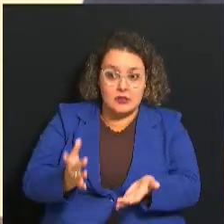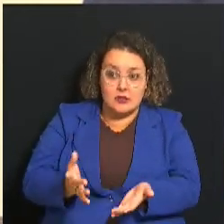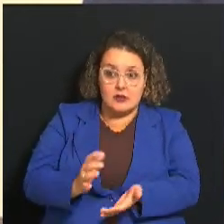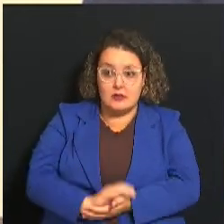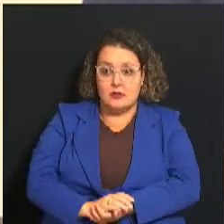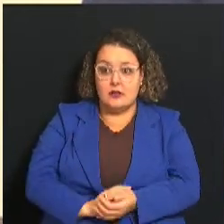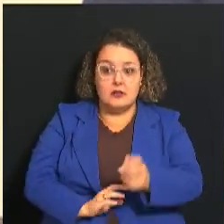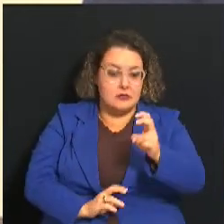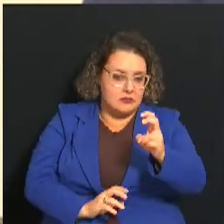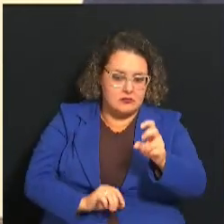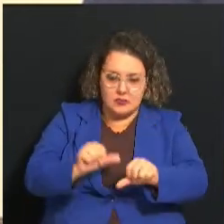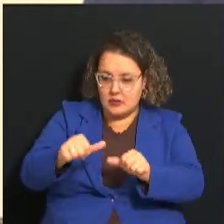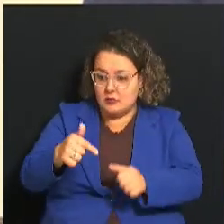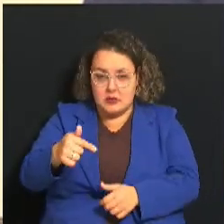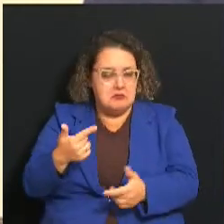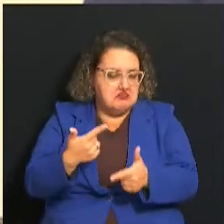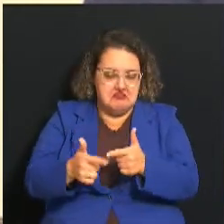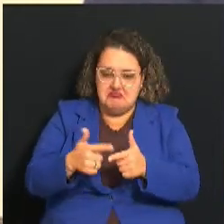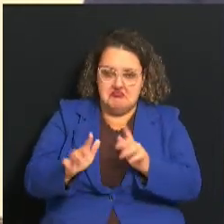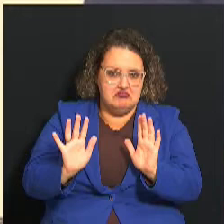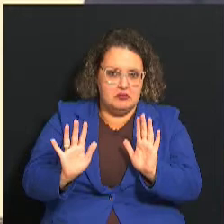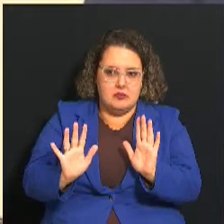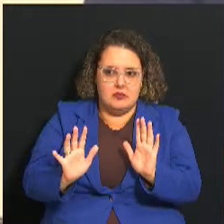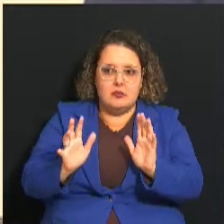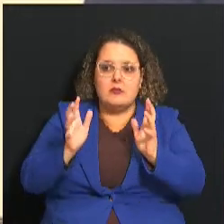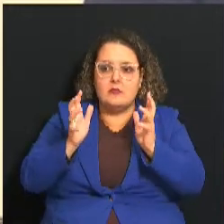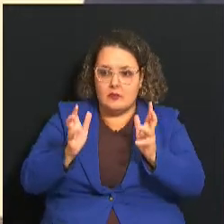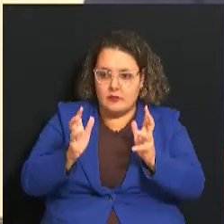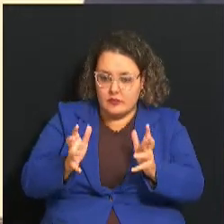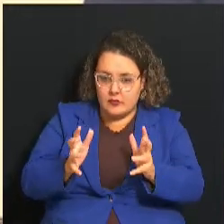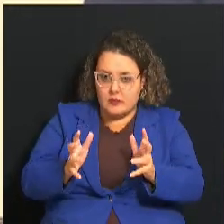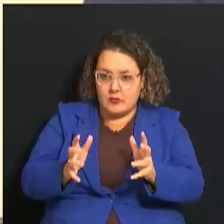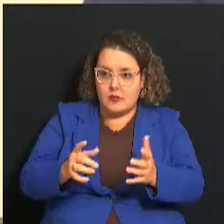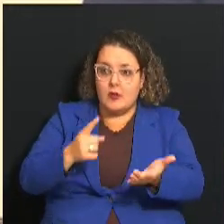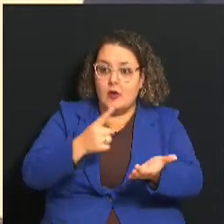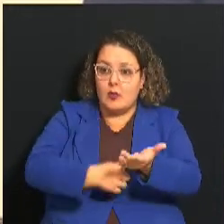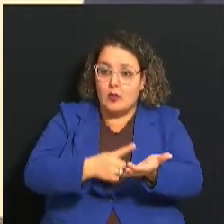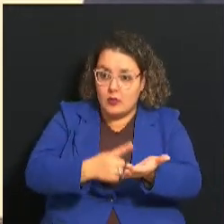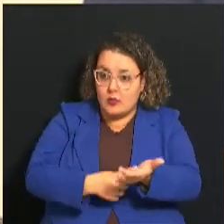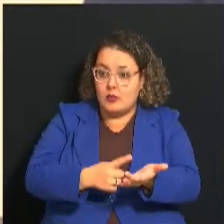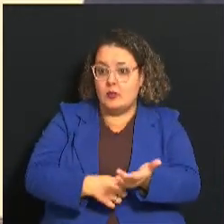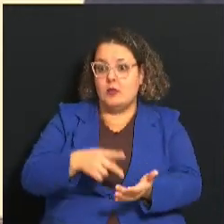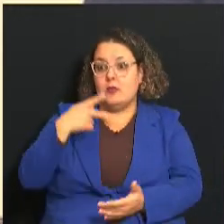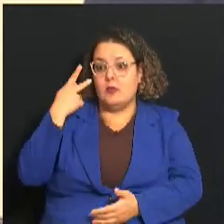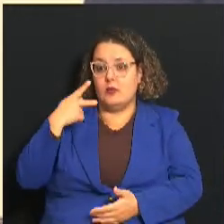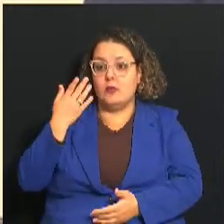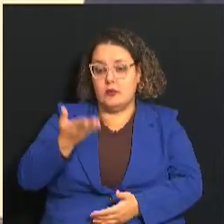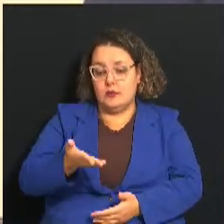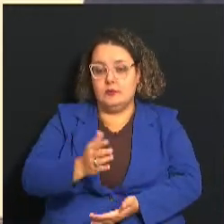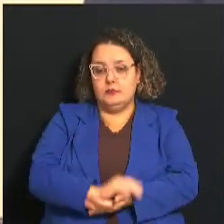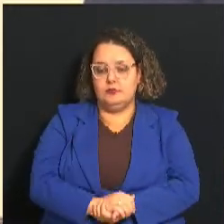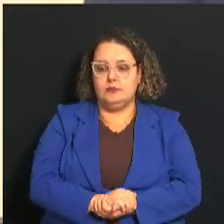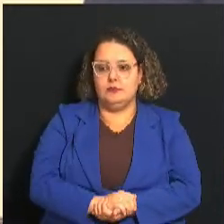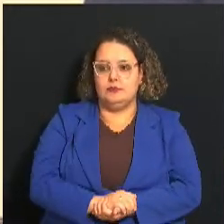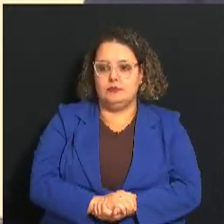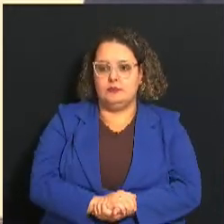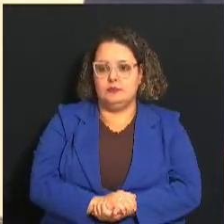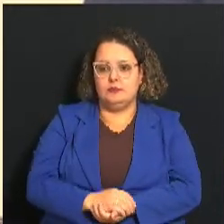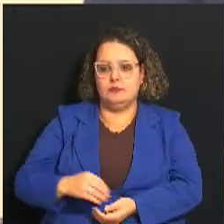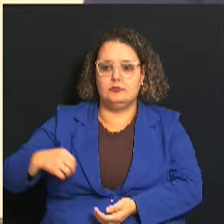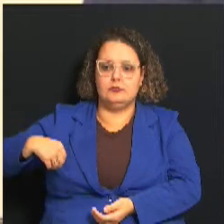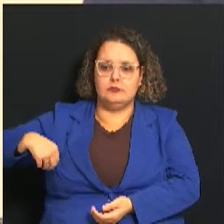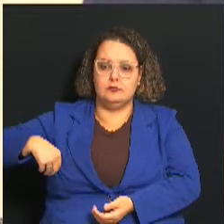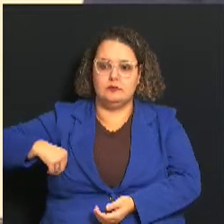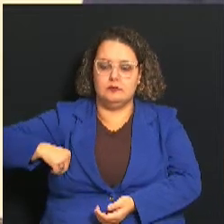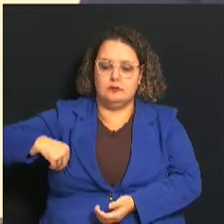for 7, não tem problema, mas a gente quer que as pessoas sejam comprometidas também, os vereadores, com isso. Essa minuta, gente, como eu